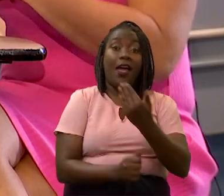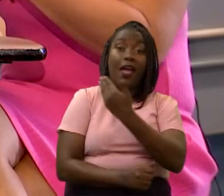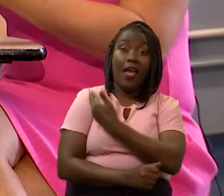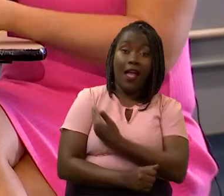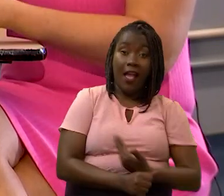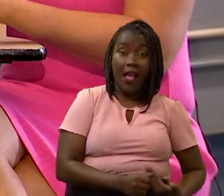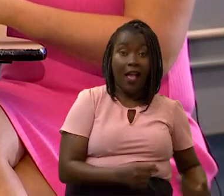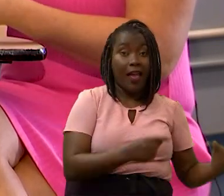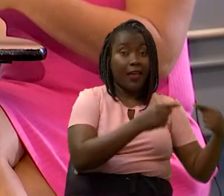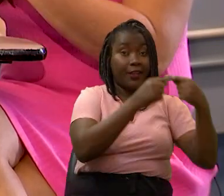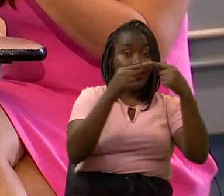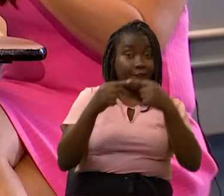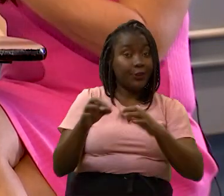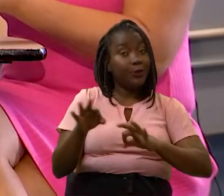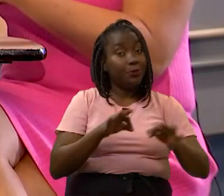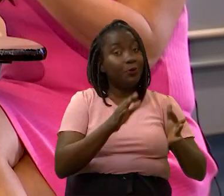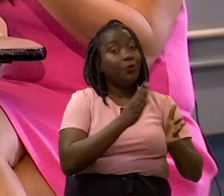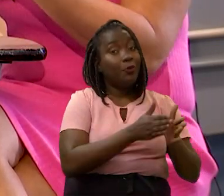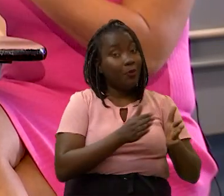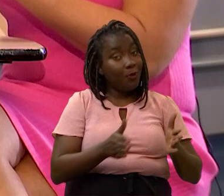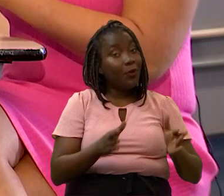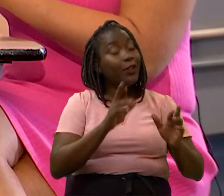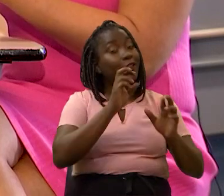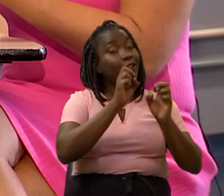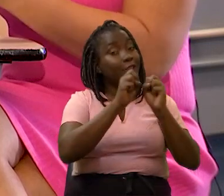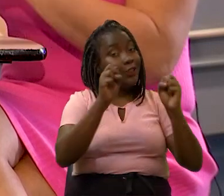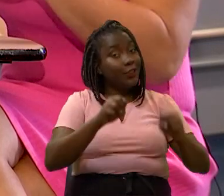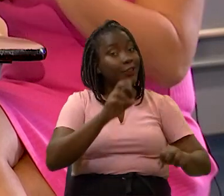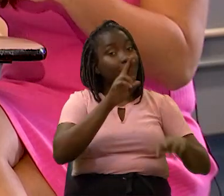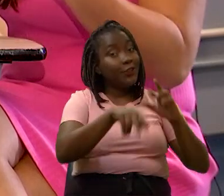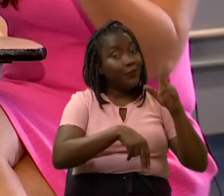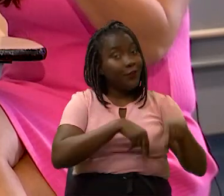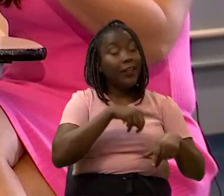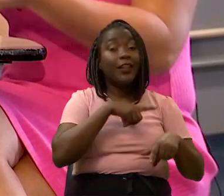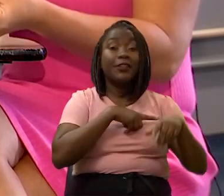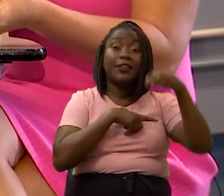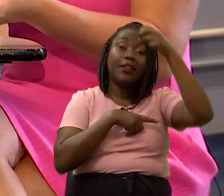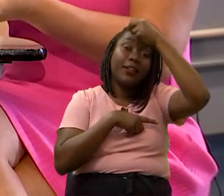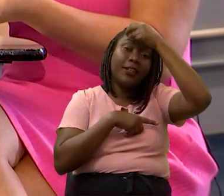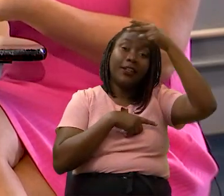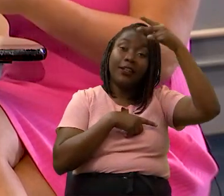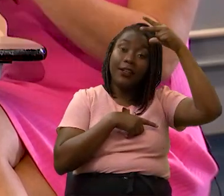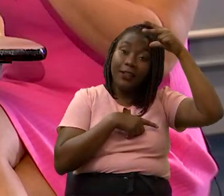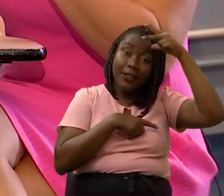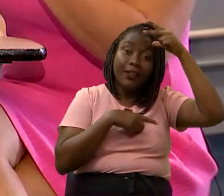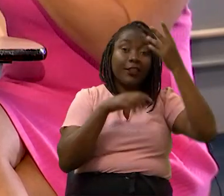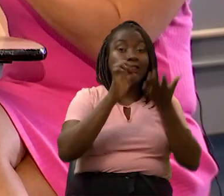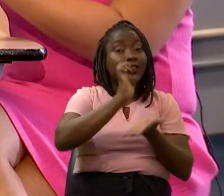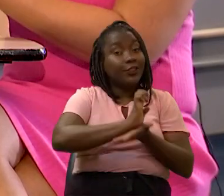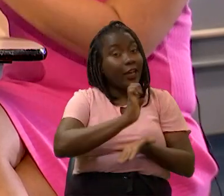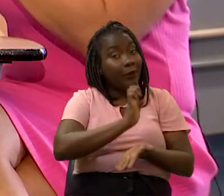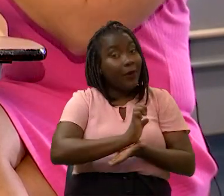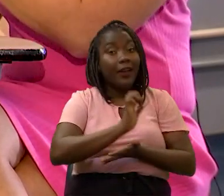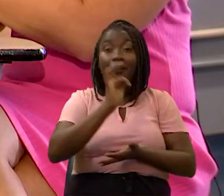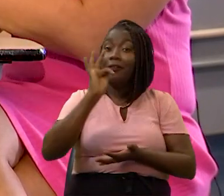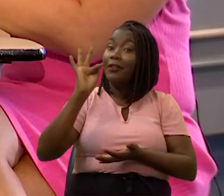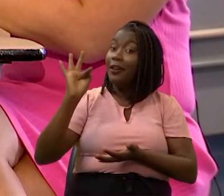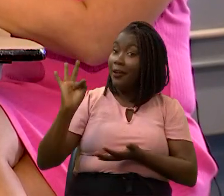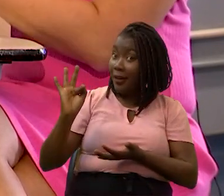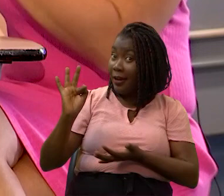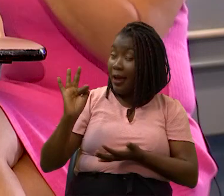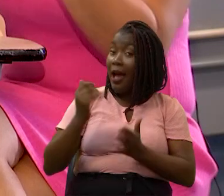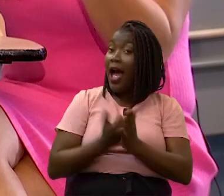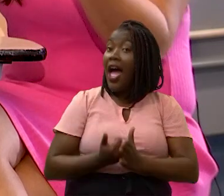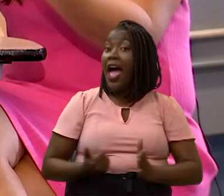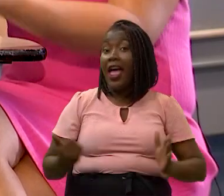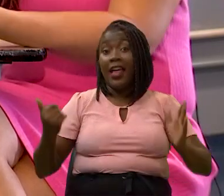A rede pública, ela também é organizada em diferentes sistemas. A gente tem os sistemas municipais, tem os sistemas estaduais e